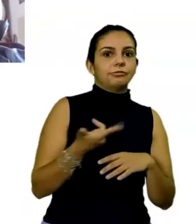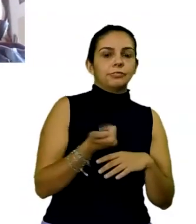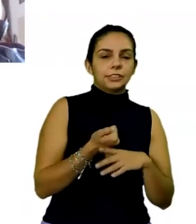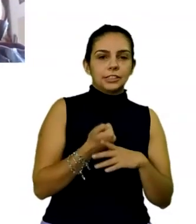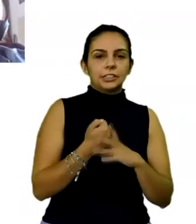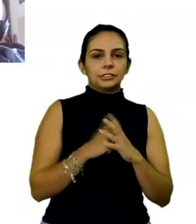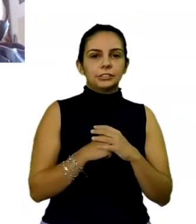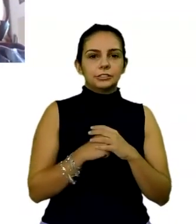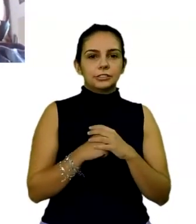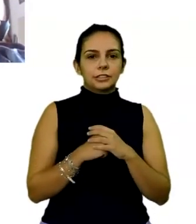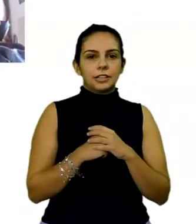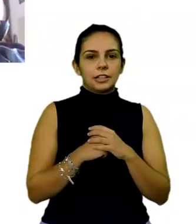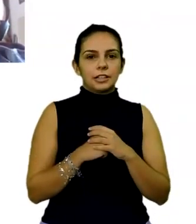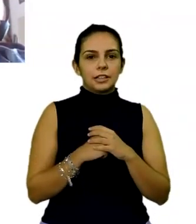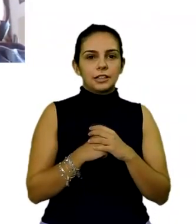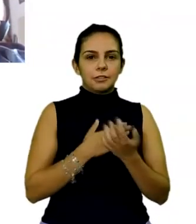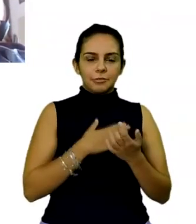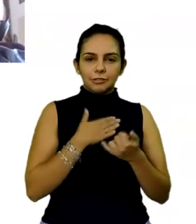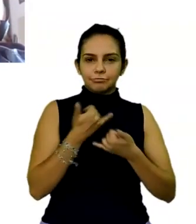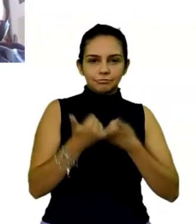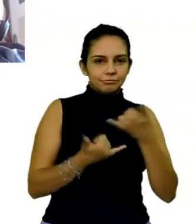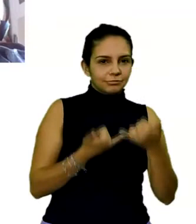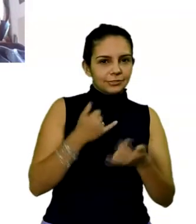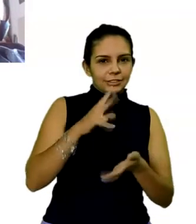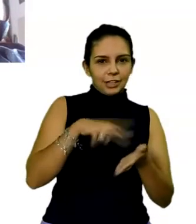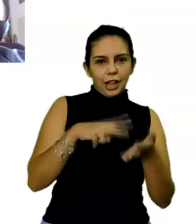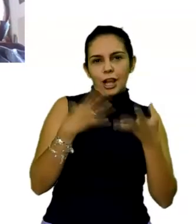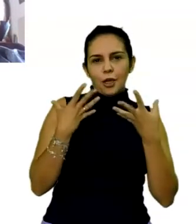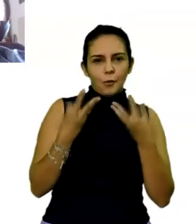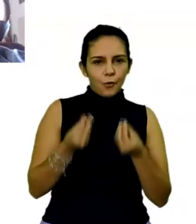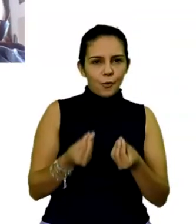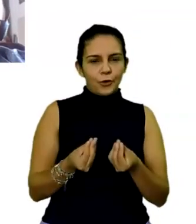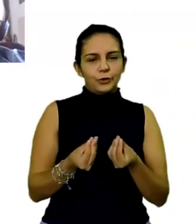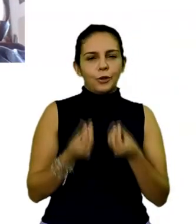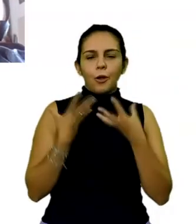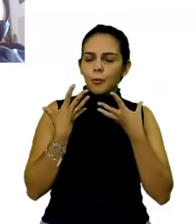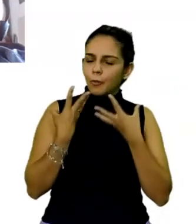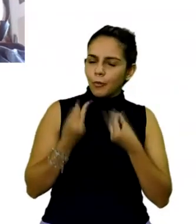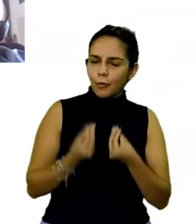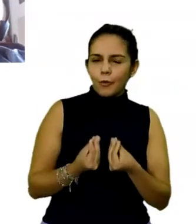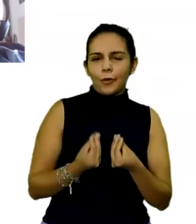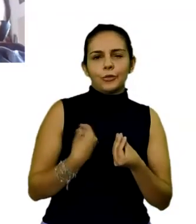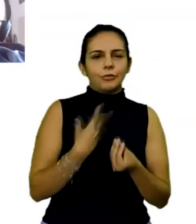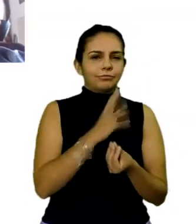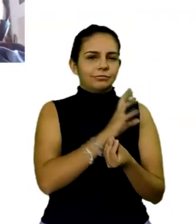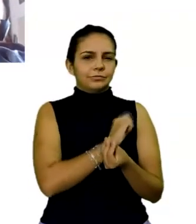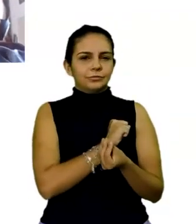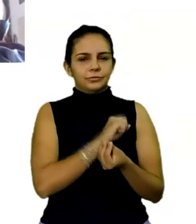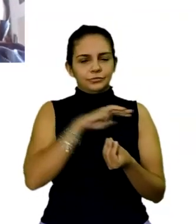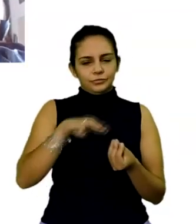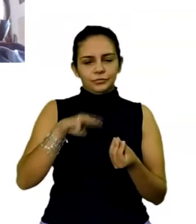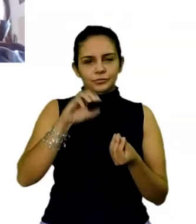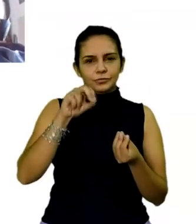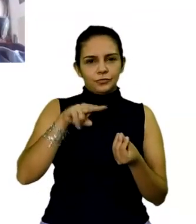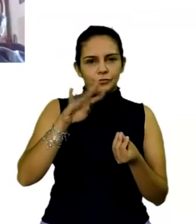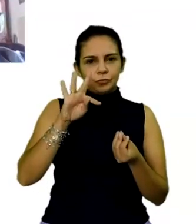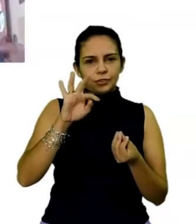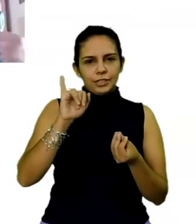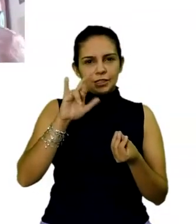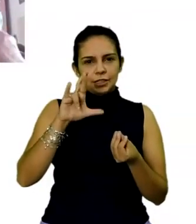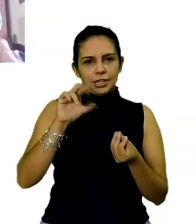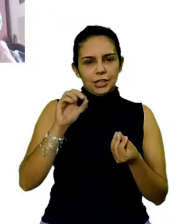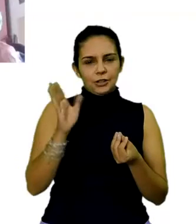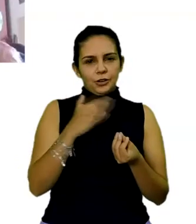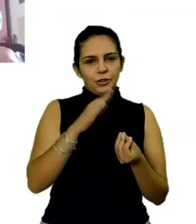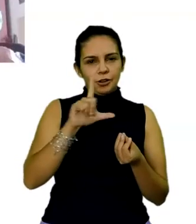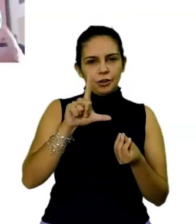e eu me diverti e li muito Monteiro Lobato. O primeiro livro que